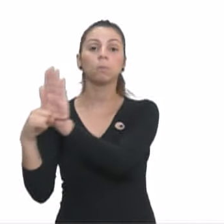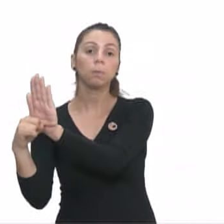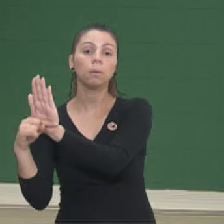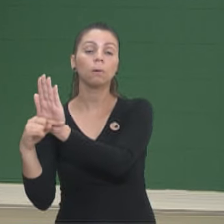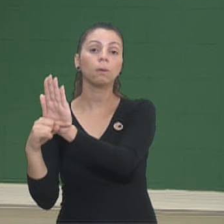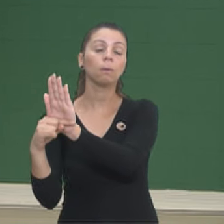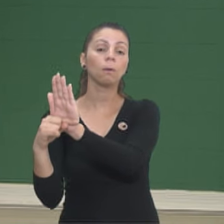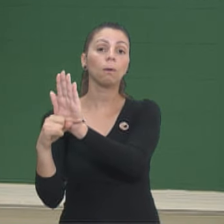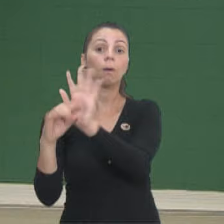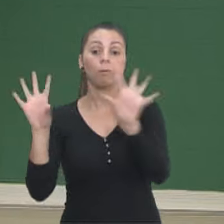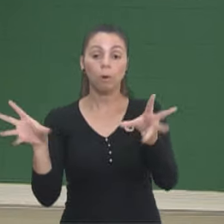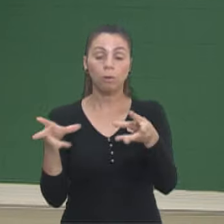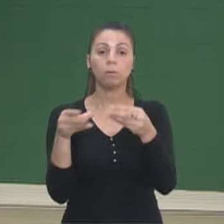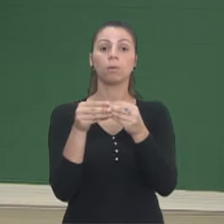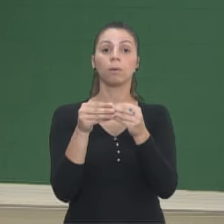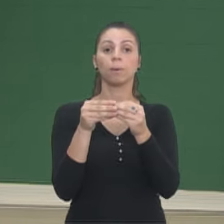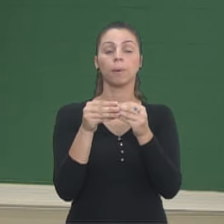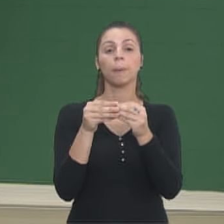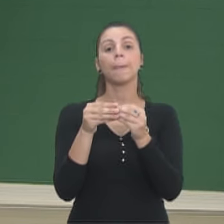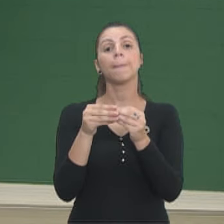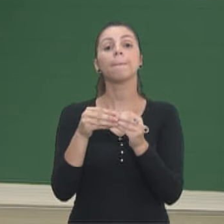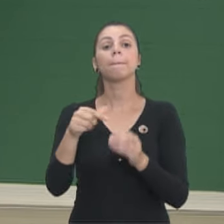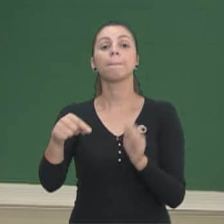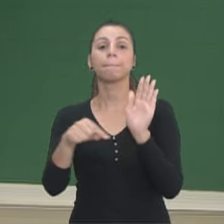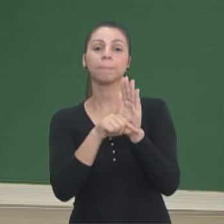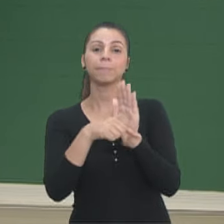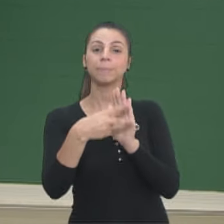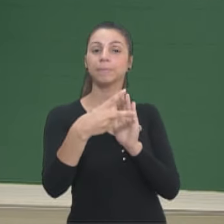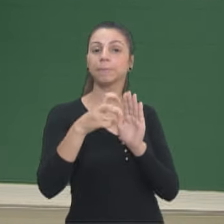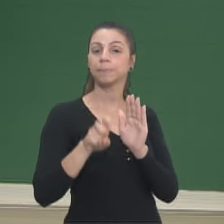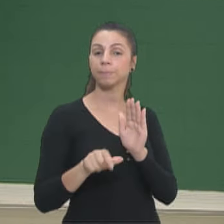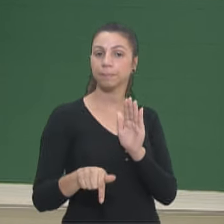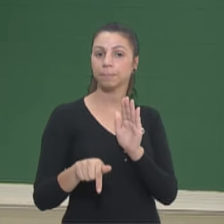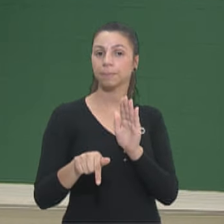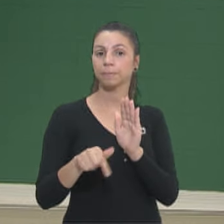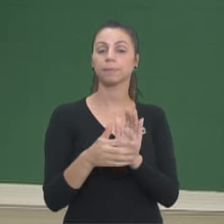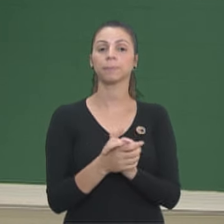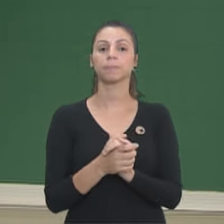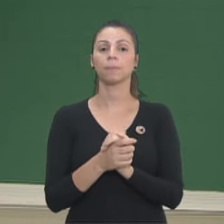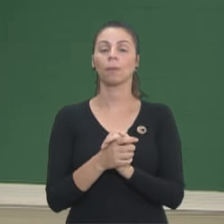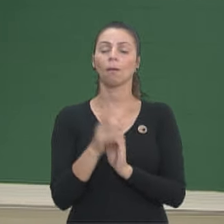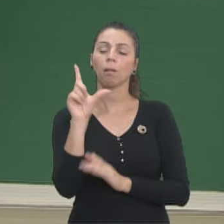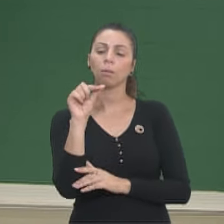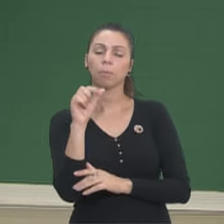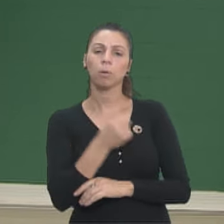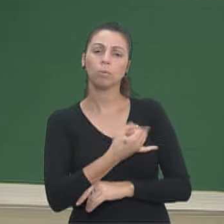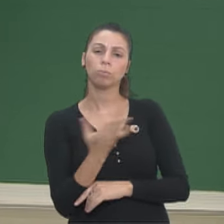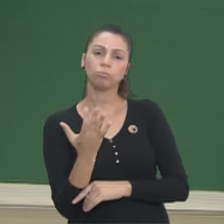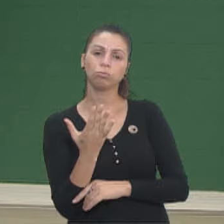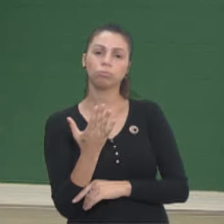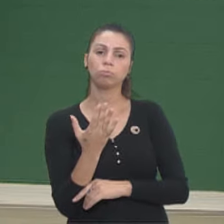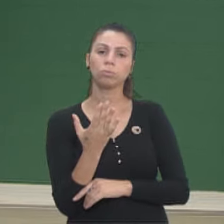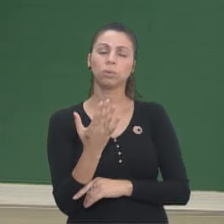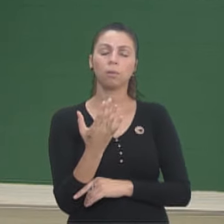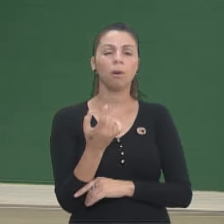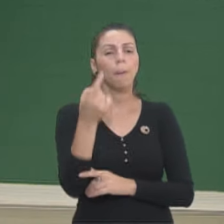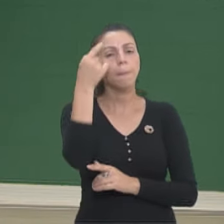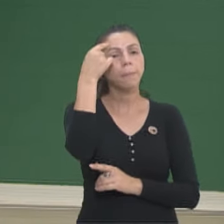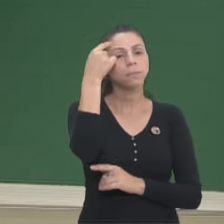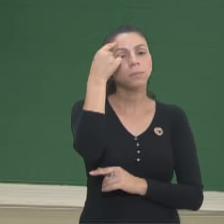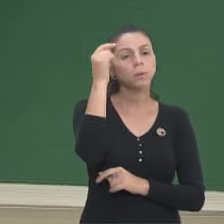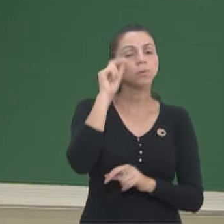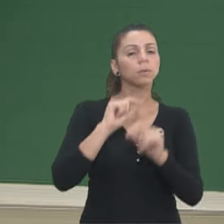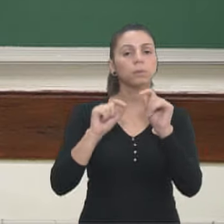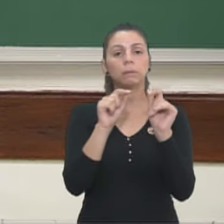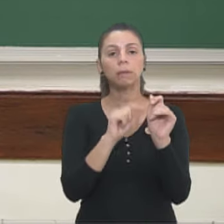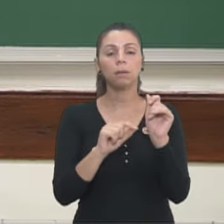ficar menos 27. O menor dos números escritos. Bom, eu vou pensar que é um número negativo,